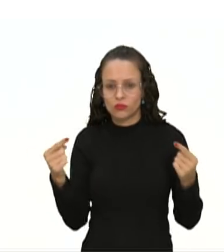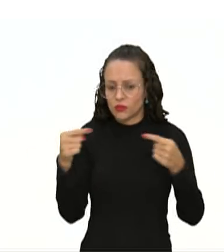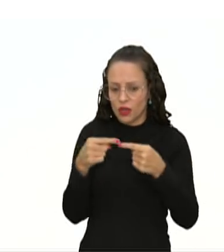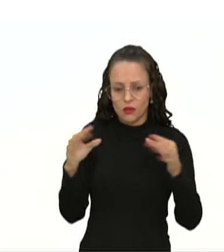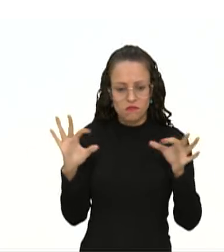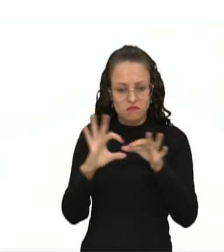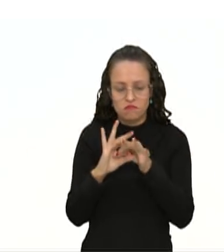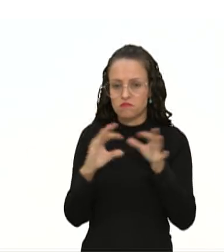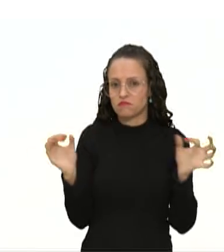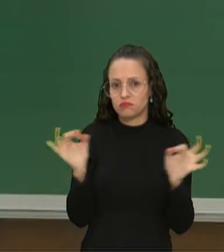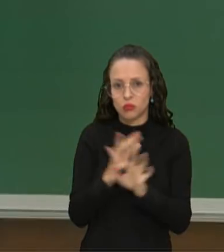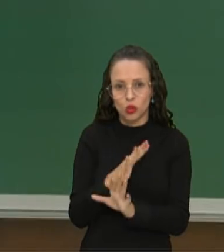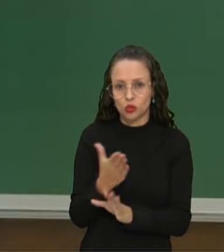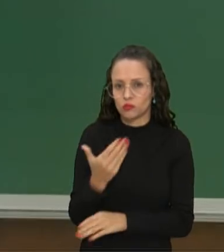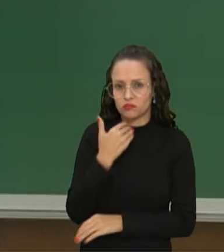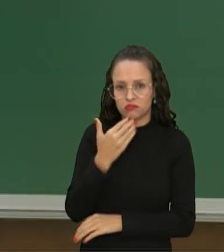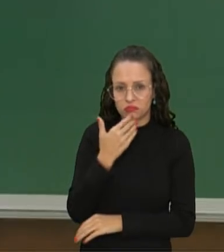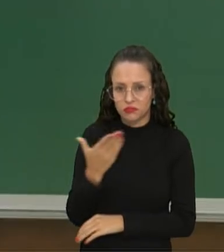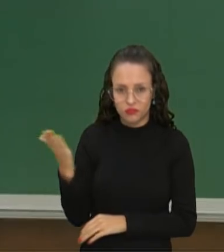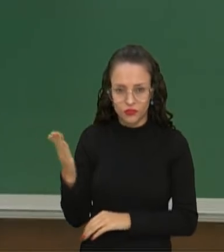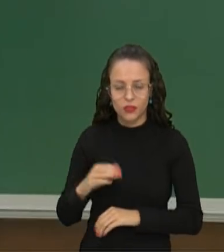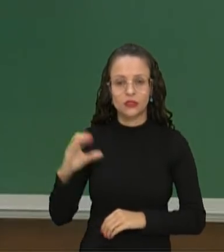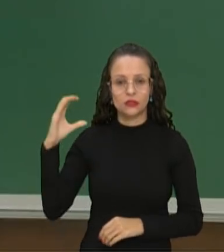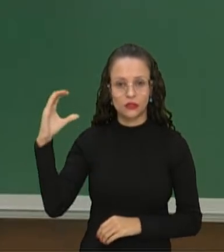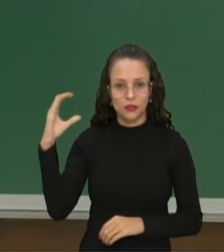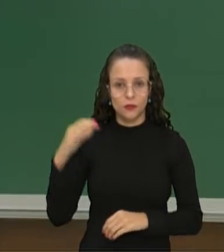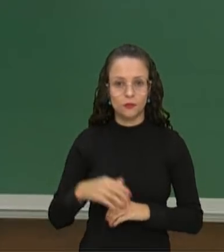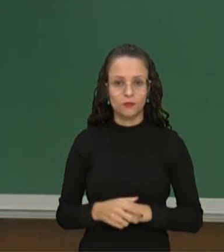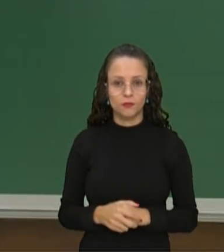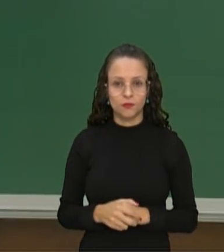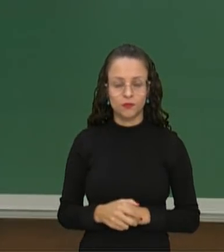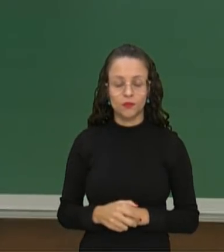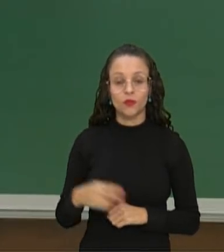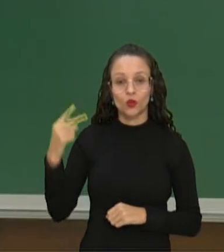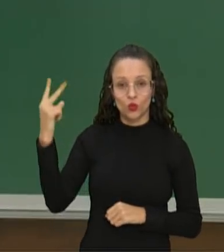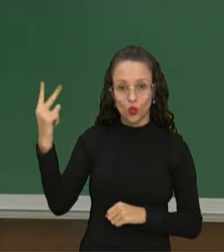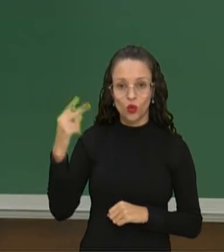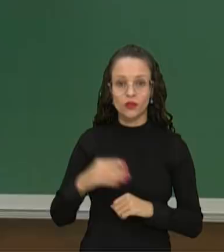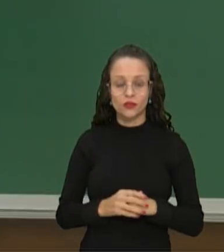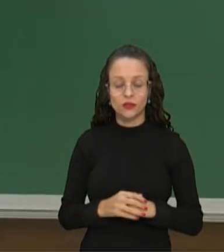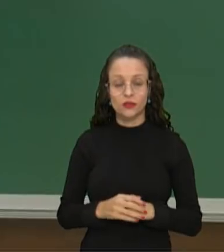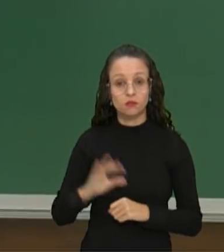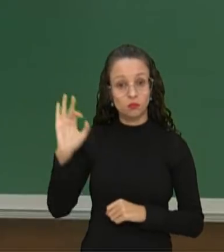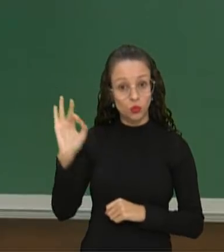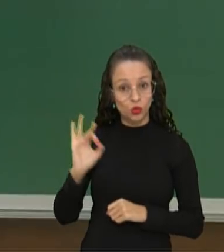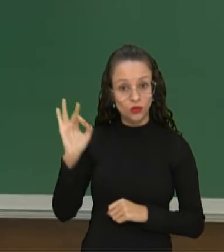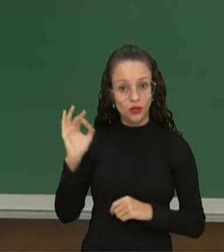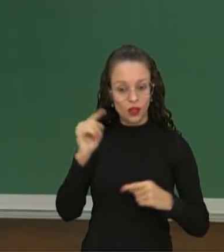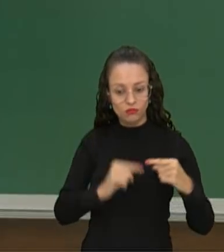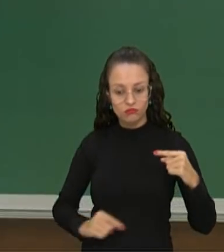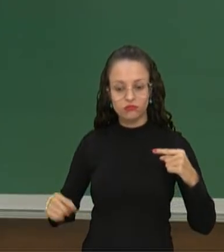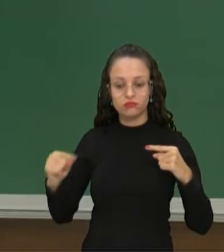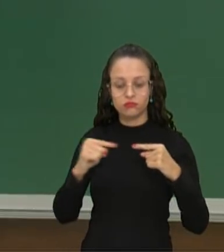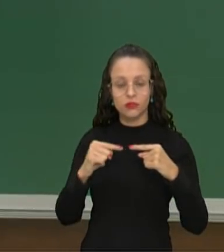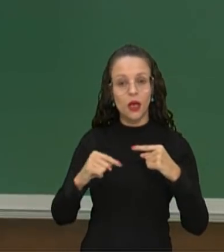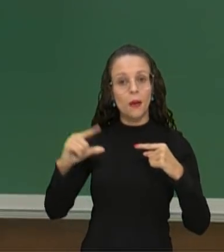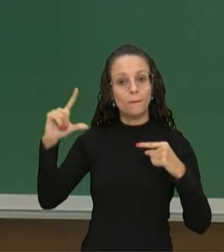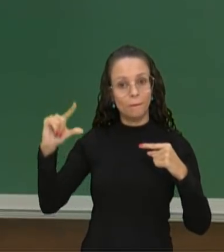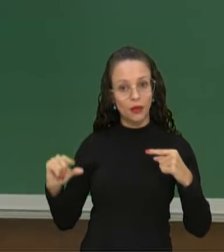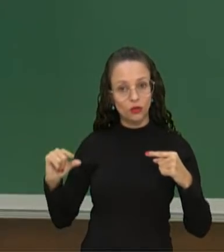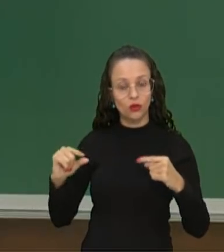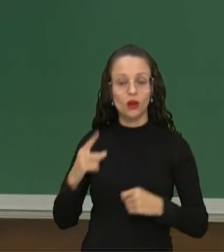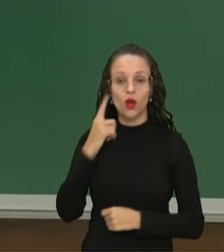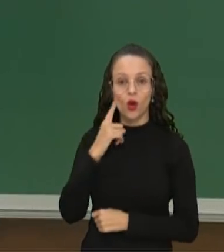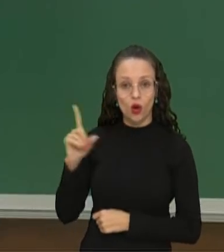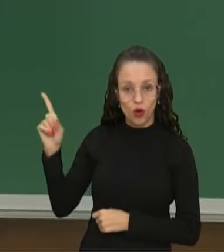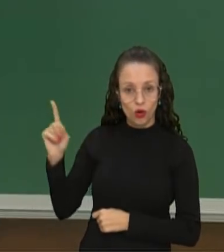pronto, tá? Então, isso aqui não faz sentido nenhum. Letra C. Em 2, a probabilidade de recombinação é menor.